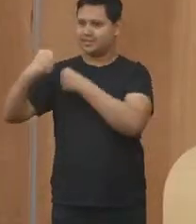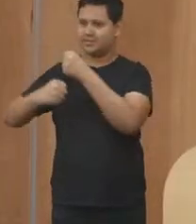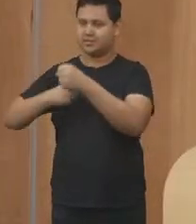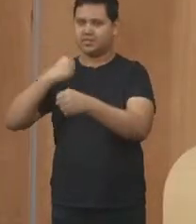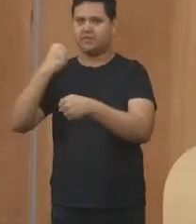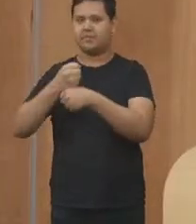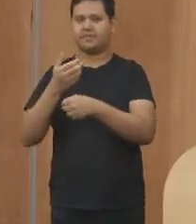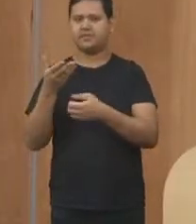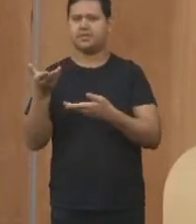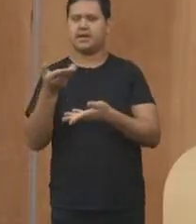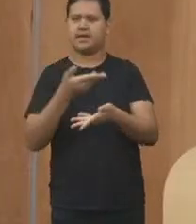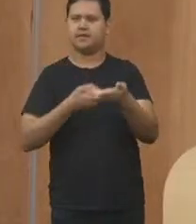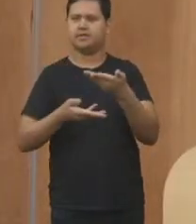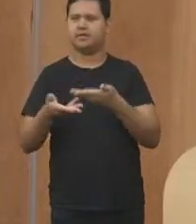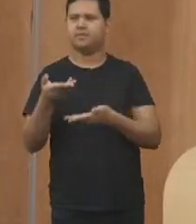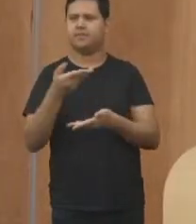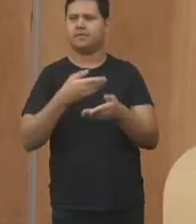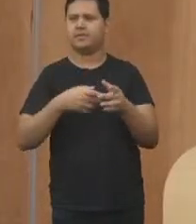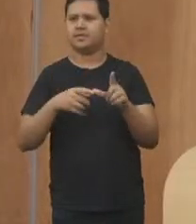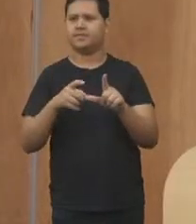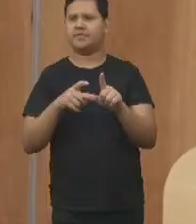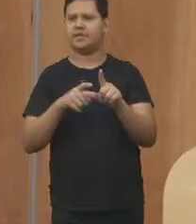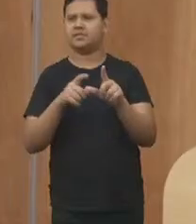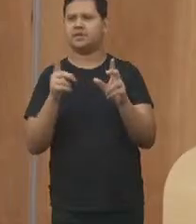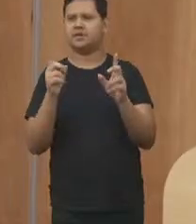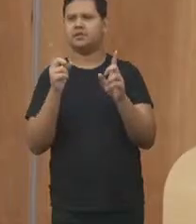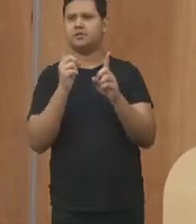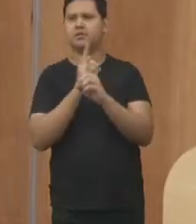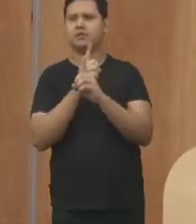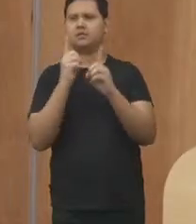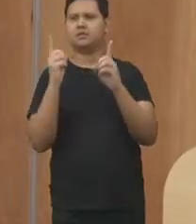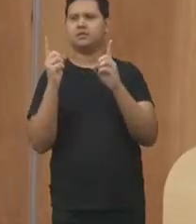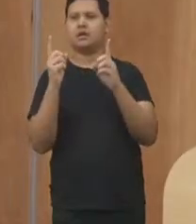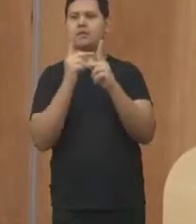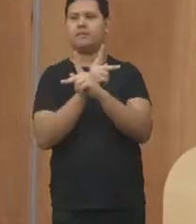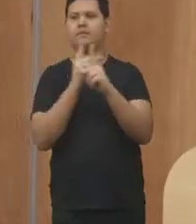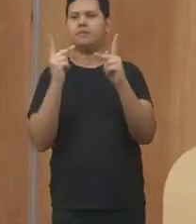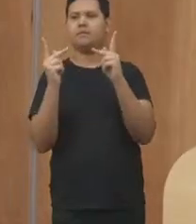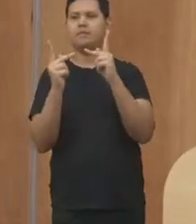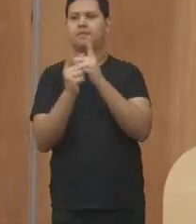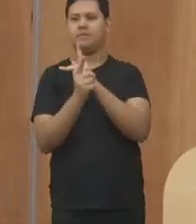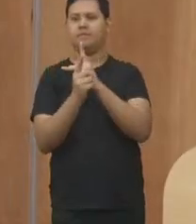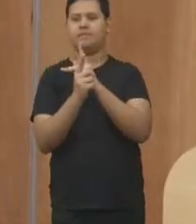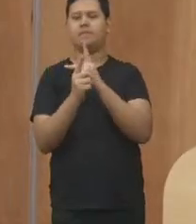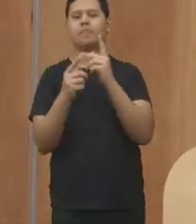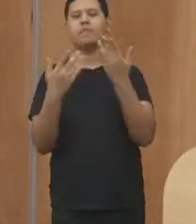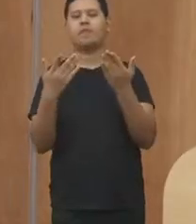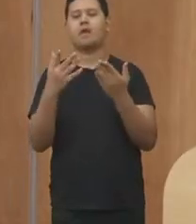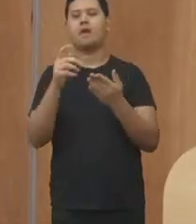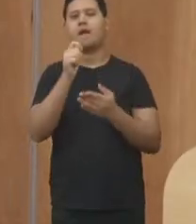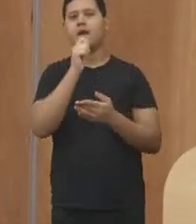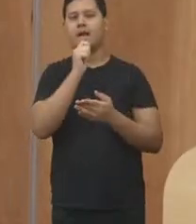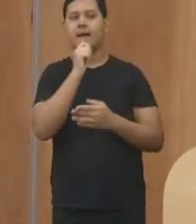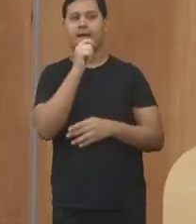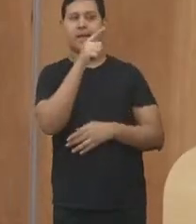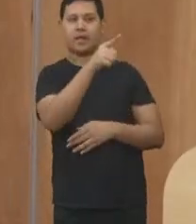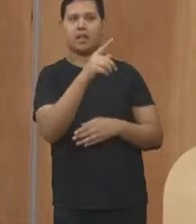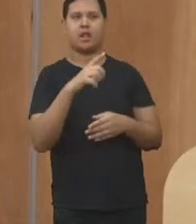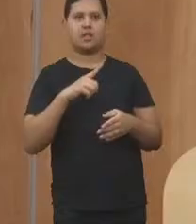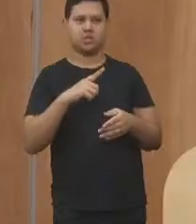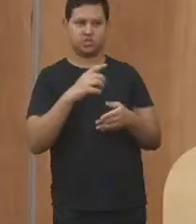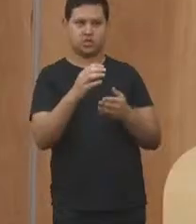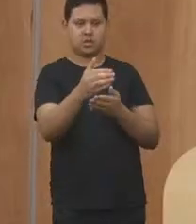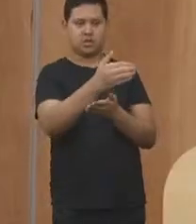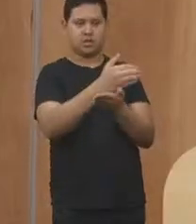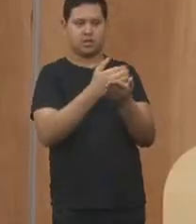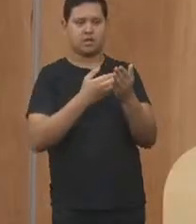previdenciárias do período prévio à LRF, quando o município ainda podia contrair recursos da Previdência, acho que o vereador